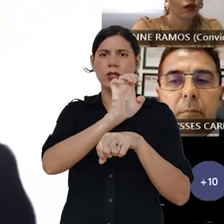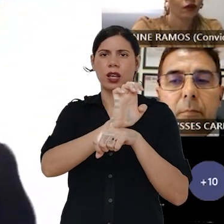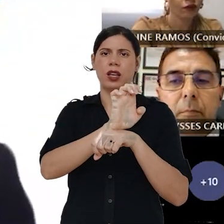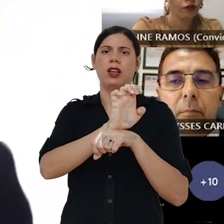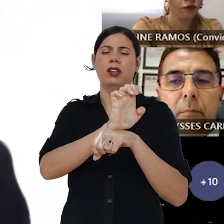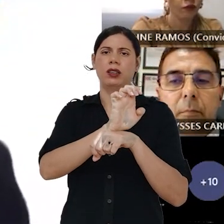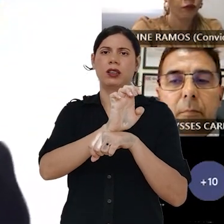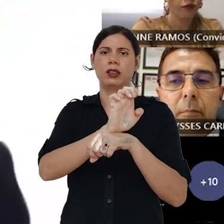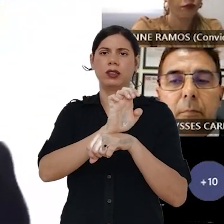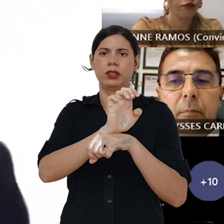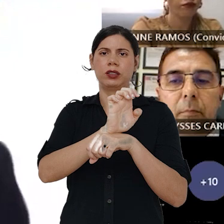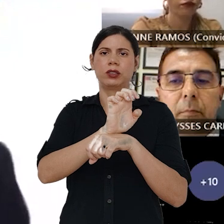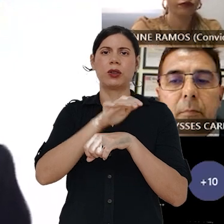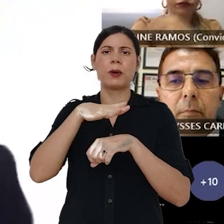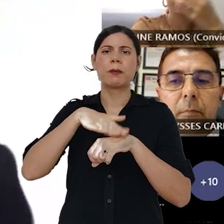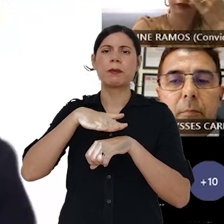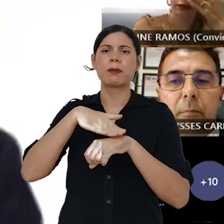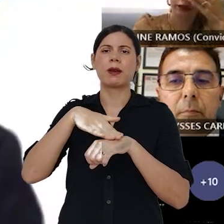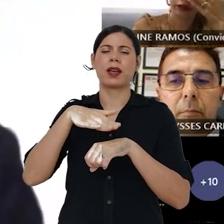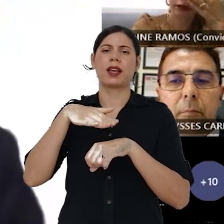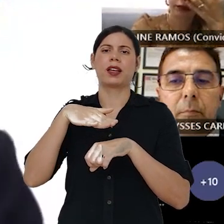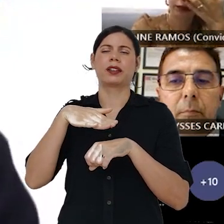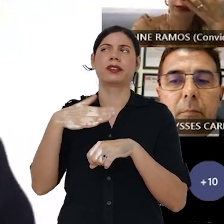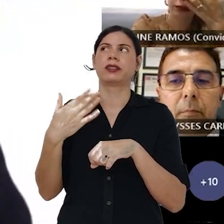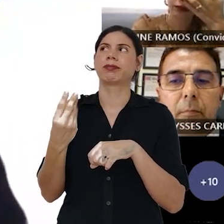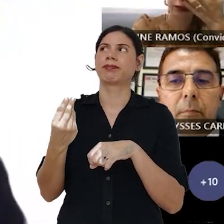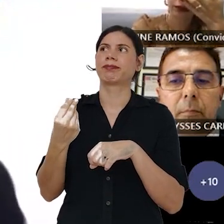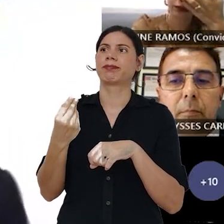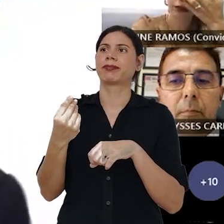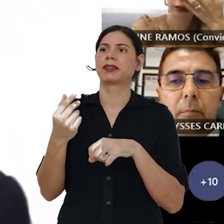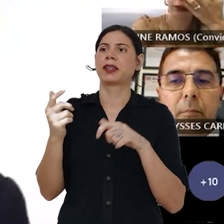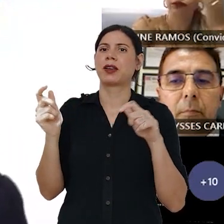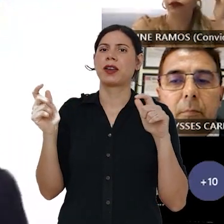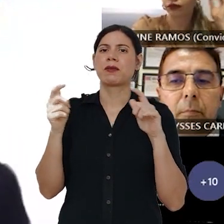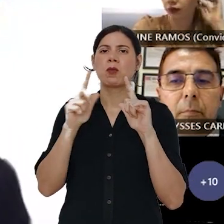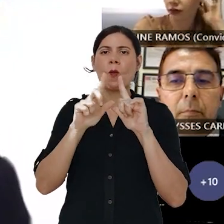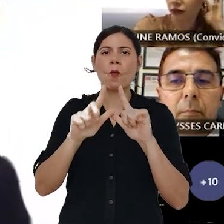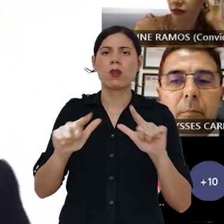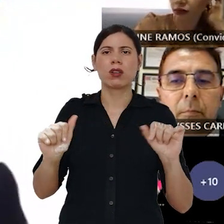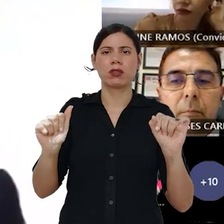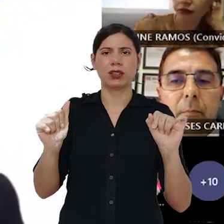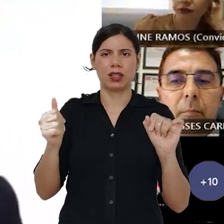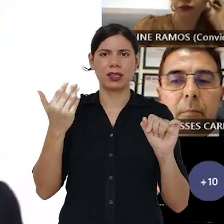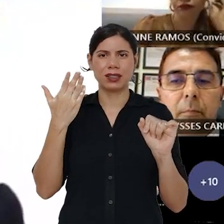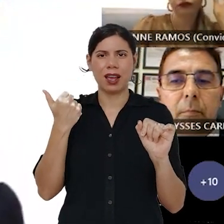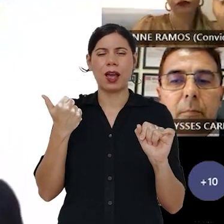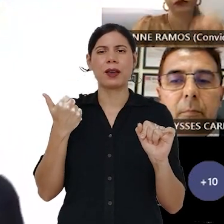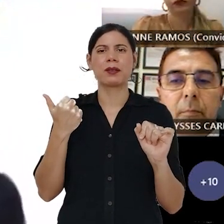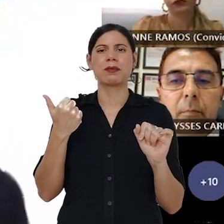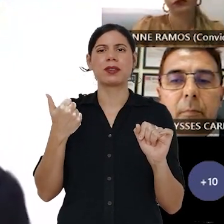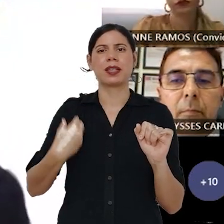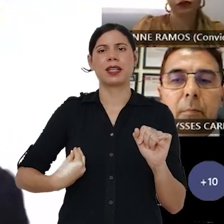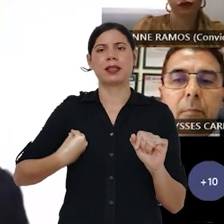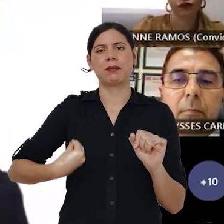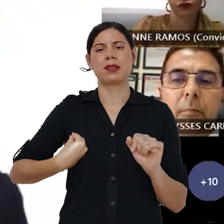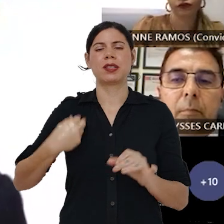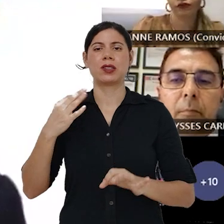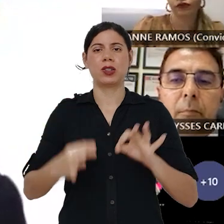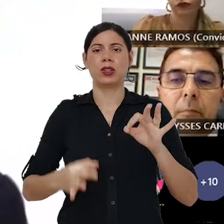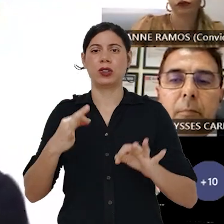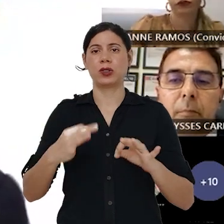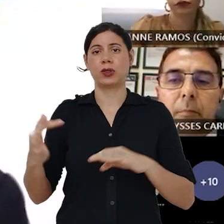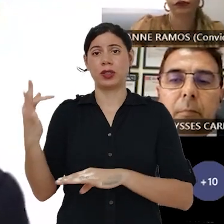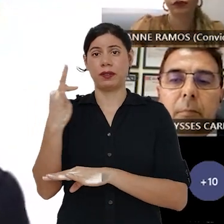dos estados assim, mais, digamos assim, esvaziados de presença da